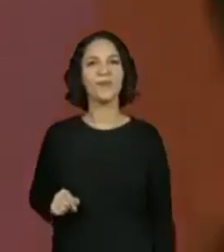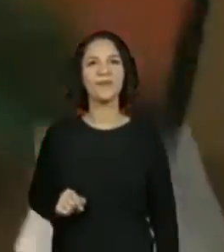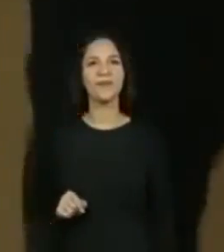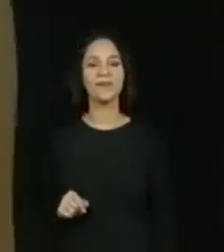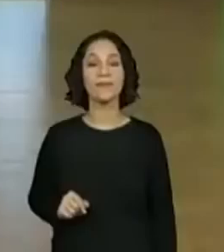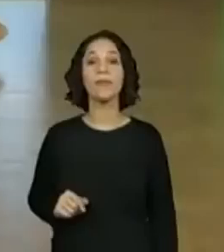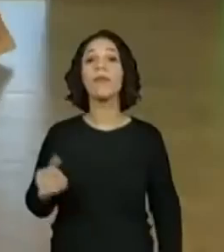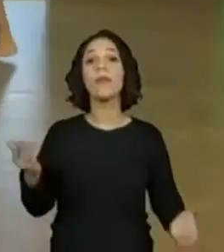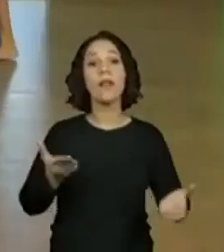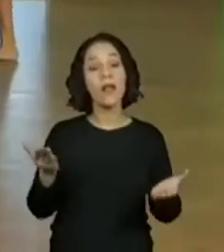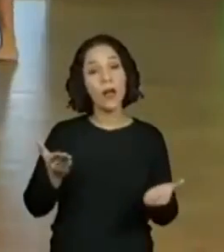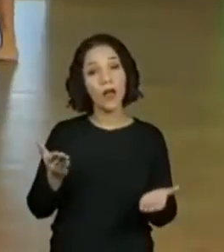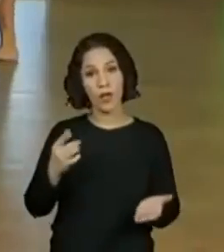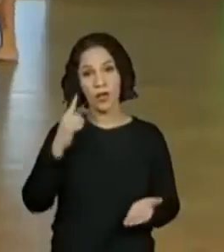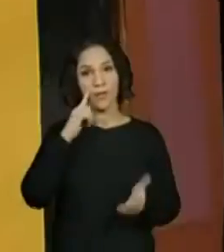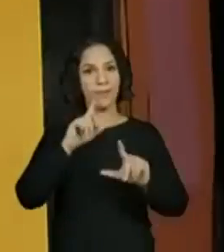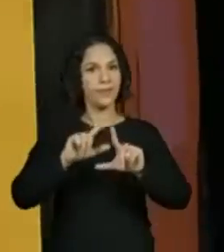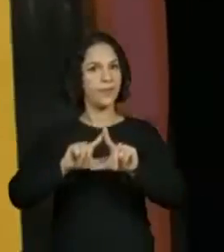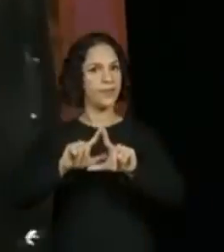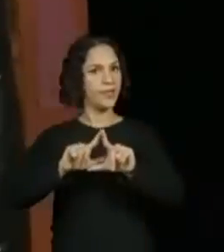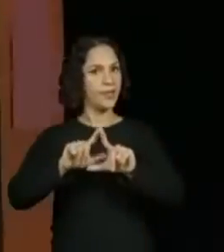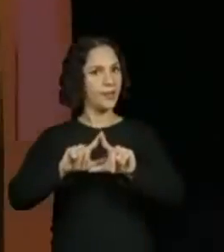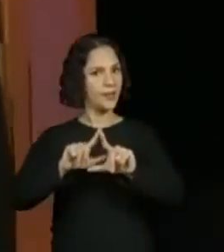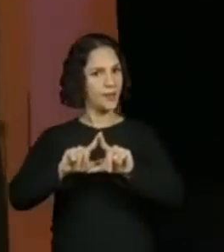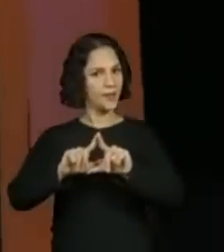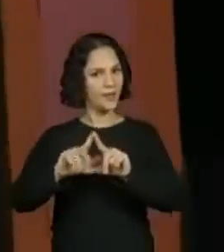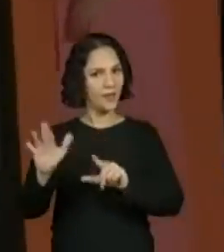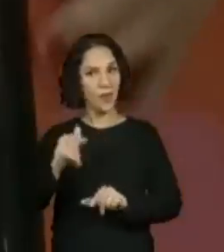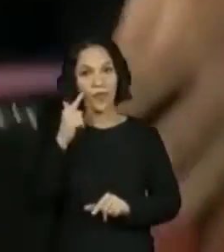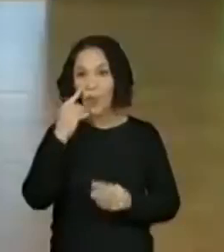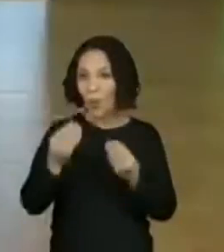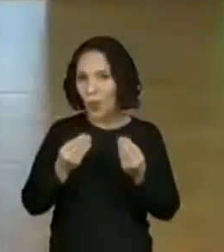Agora a Prof. Fran tirou o triângulo.